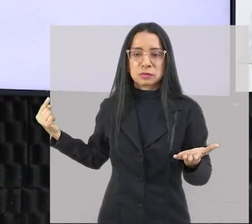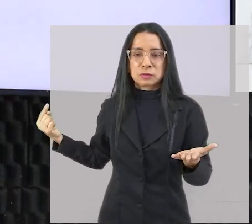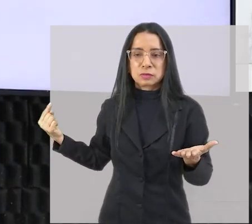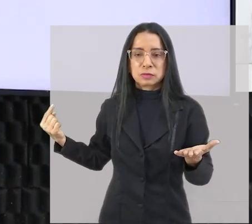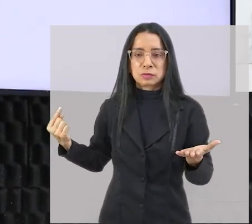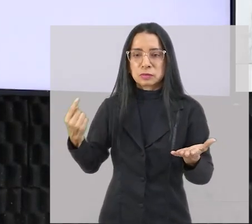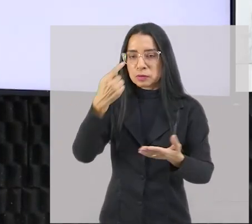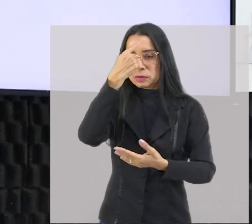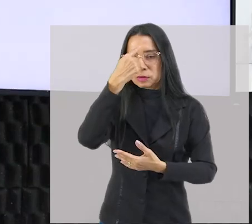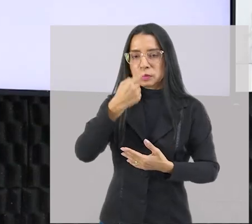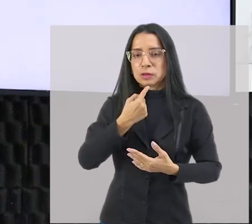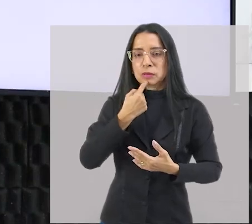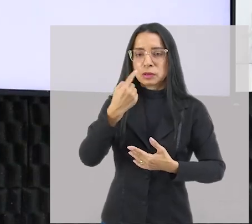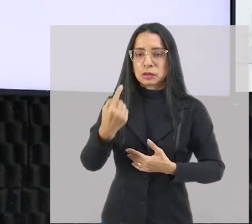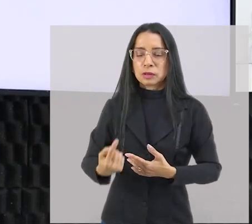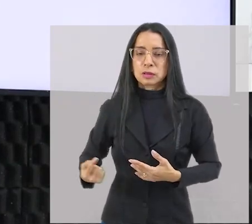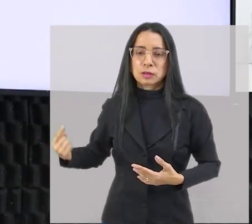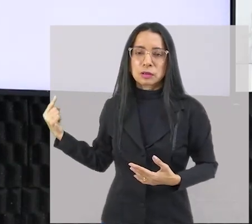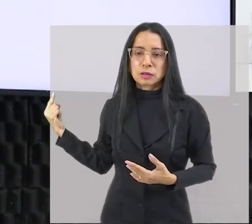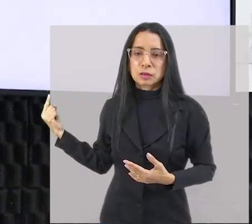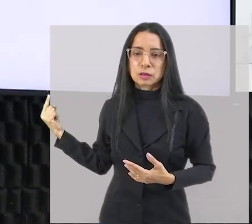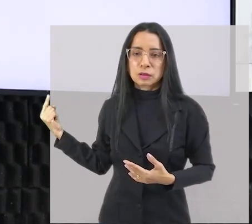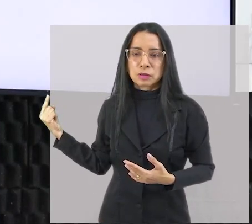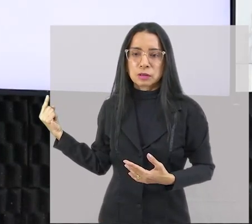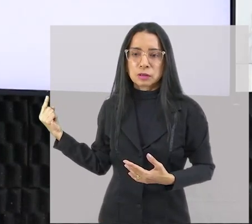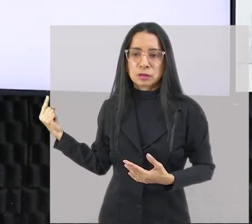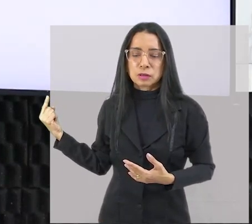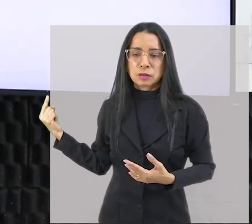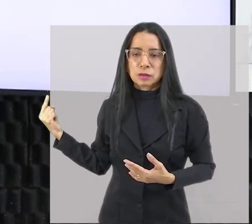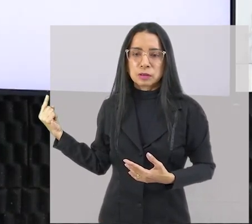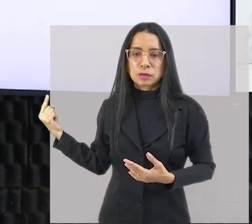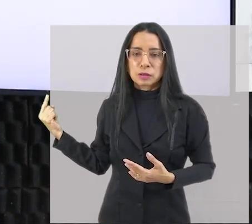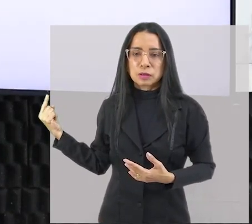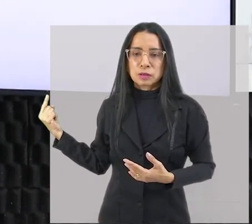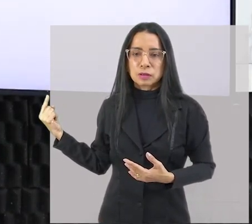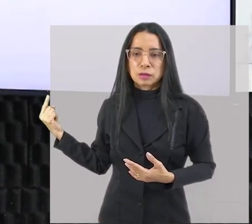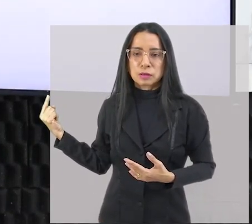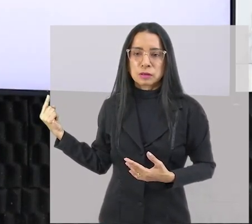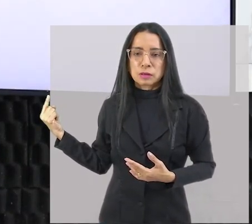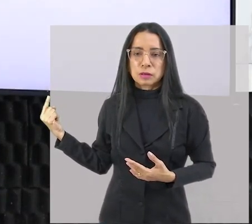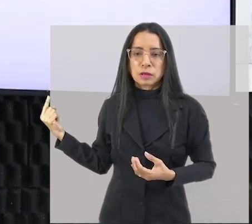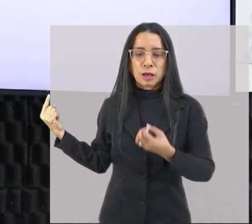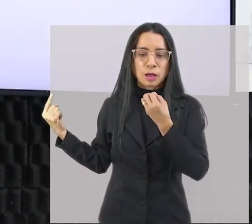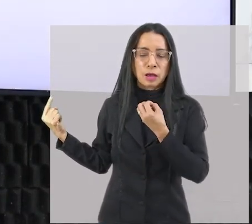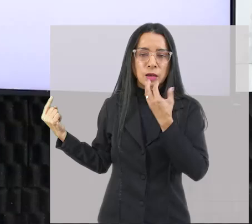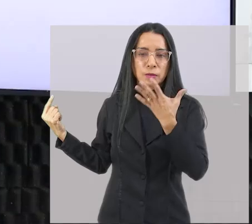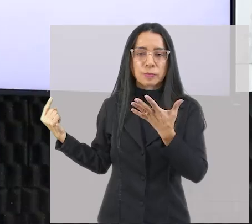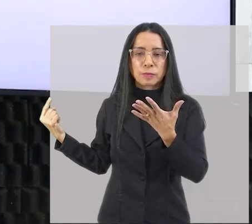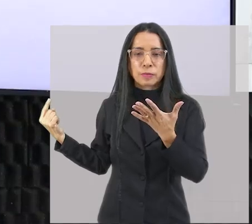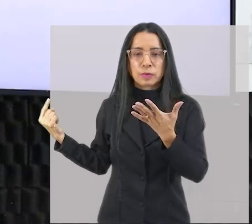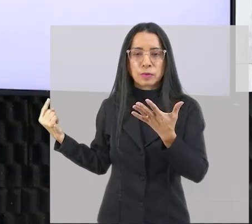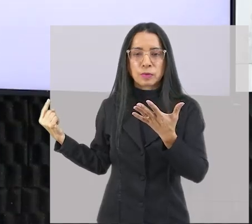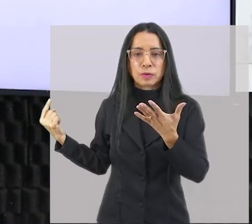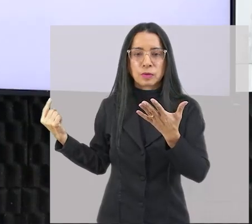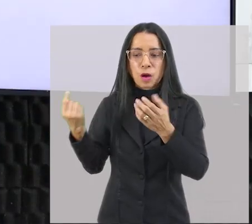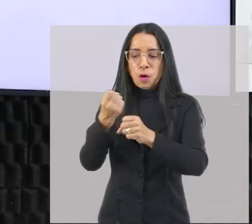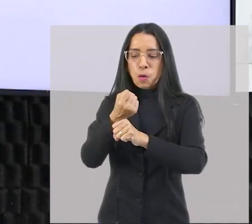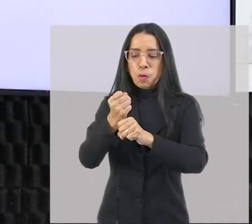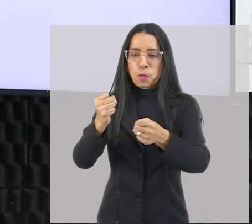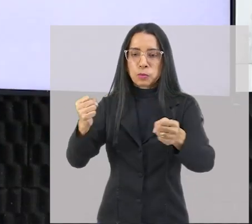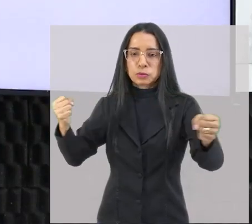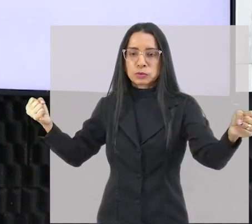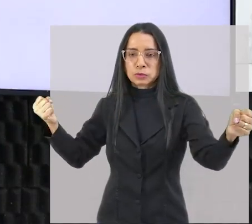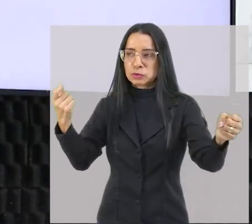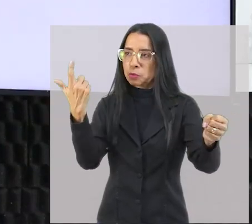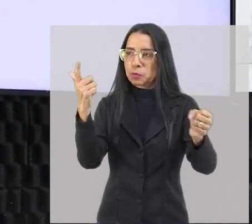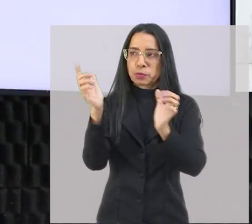de Max Ernst. Vamos destrinchar o título para facilitar. Bom, o gigante acéfalo é uma coisa grande, gigante. Acéfalo,